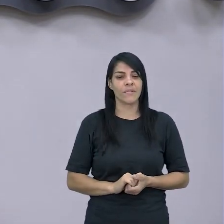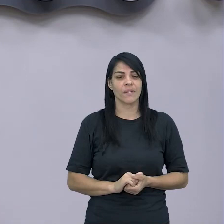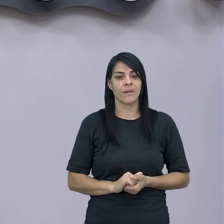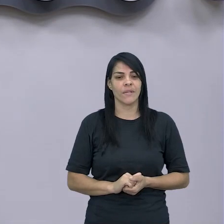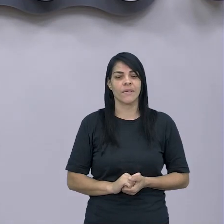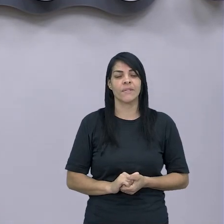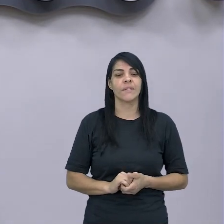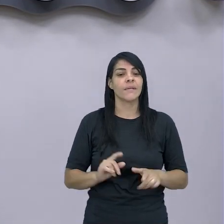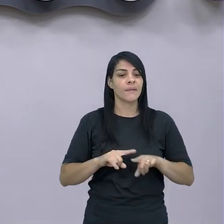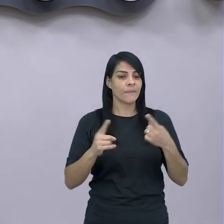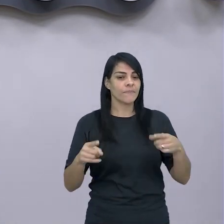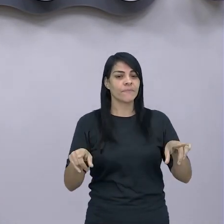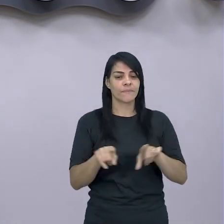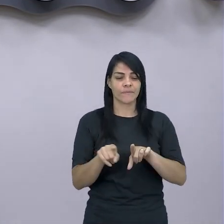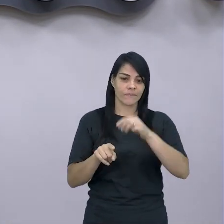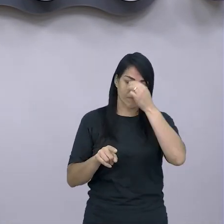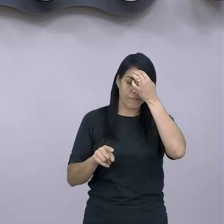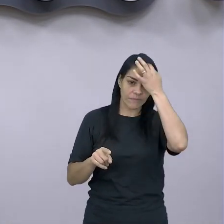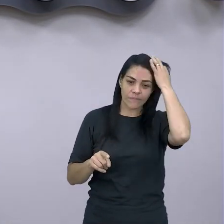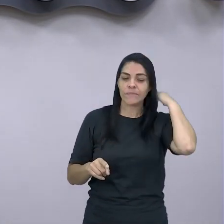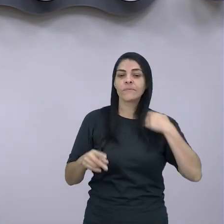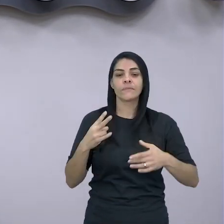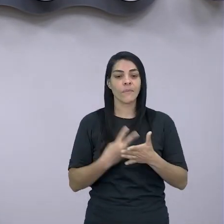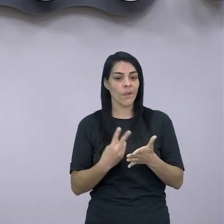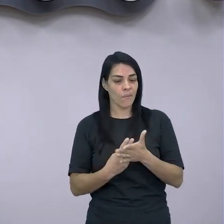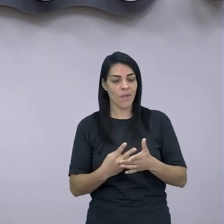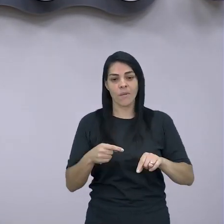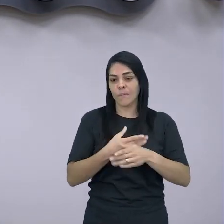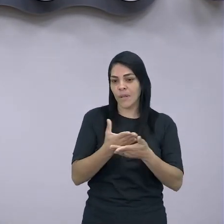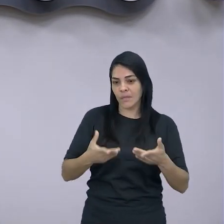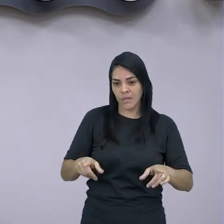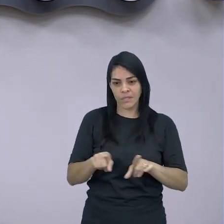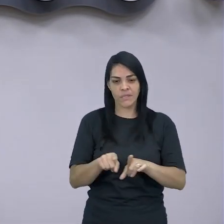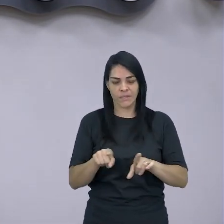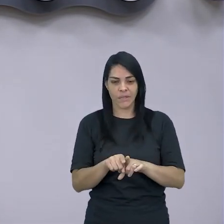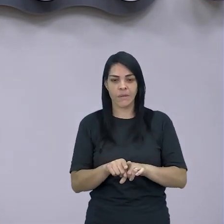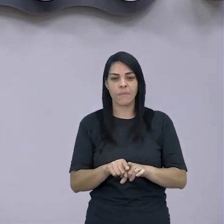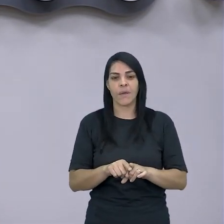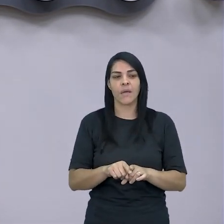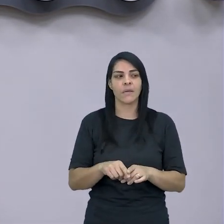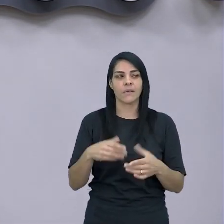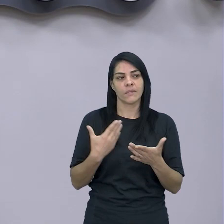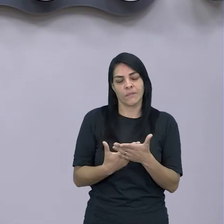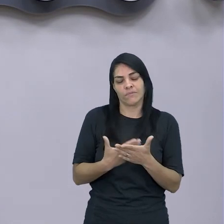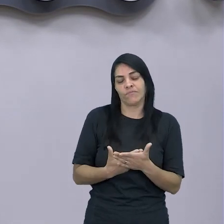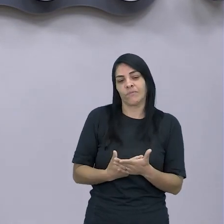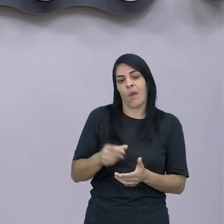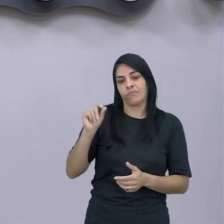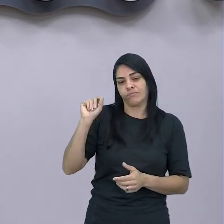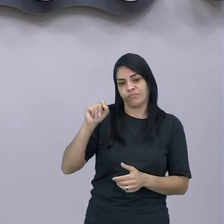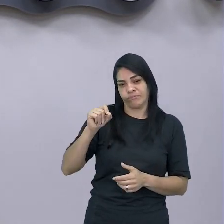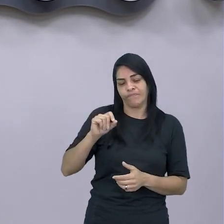utilizando o mesmo procedimento para também abordar nas nossas aulas de língua inglesa. Isso, né? O